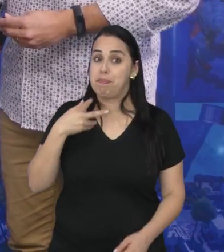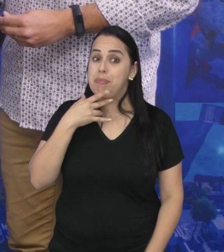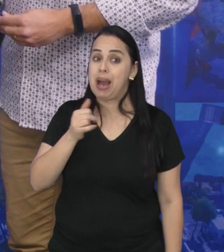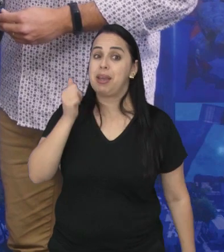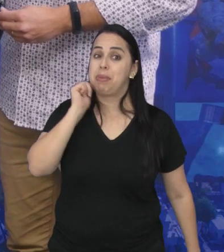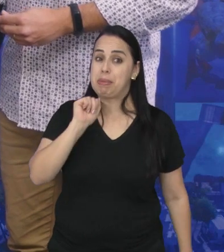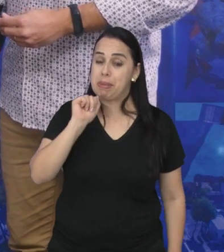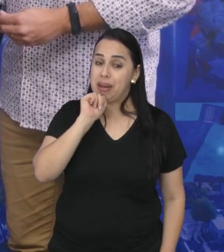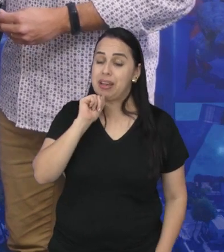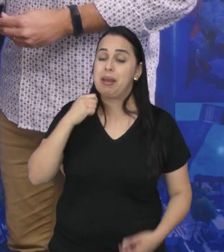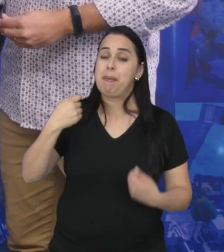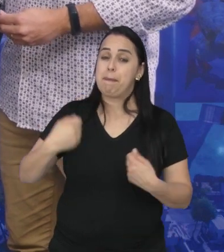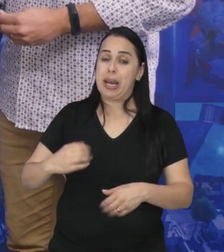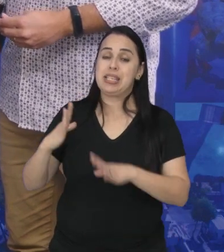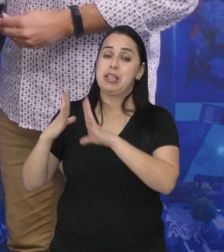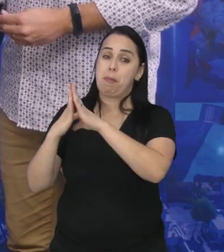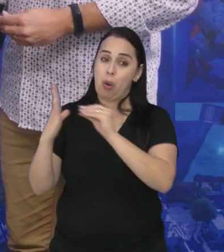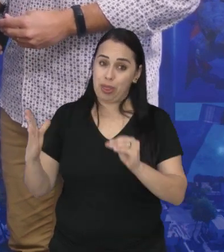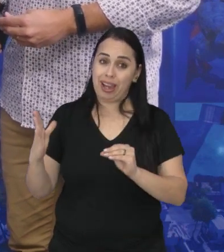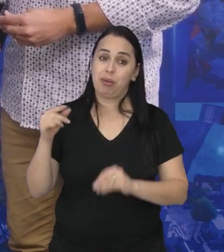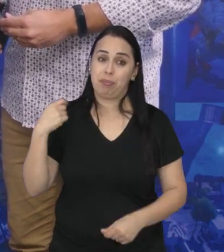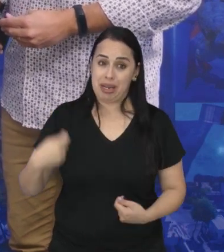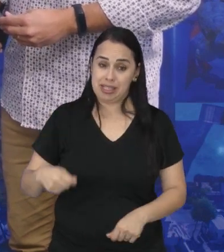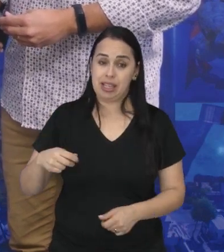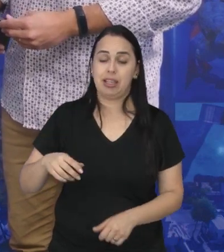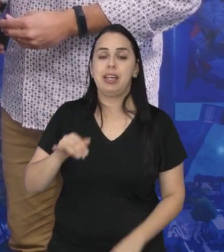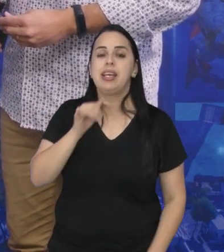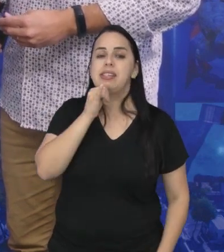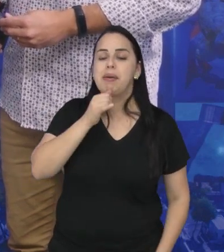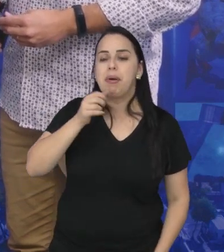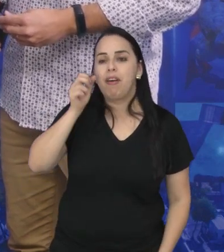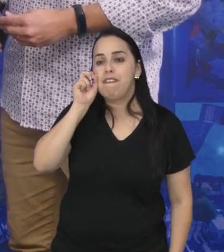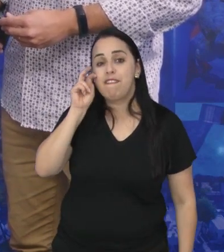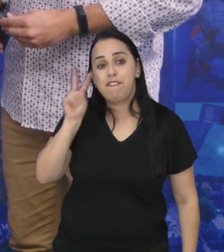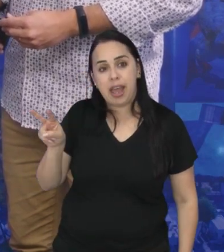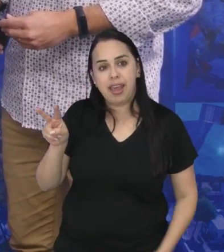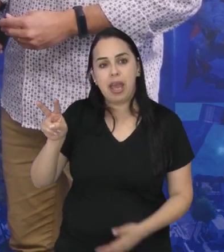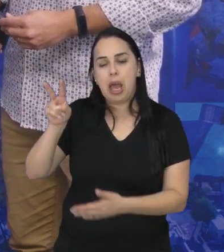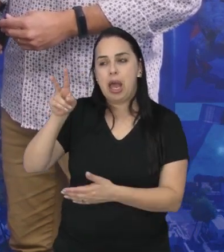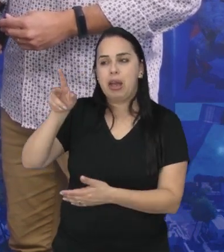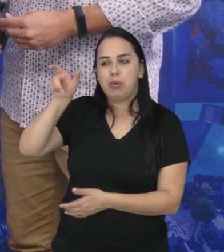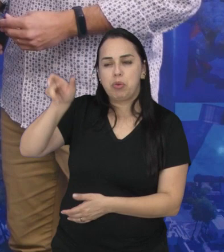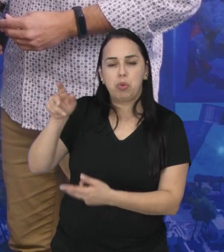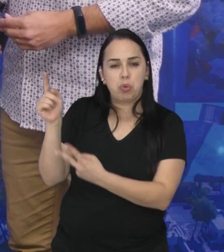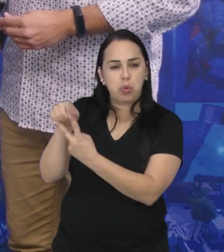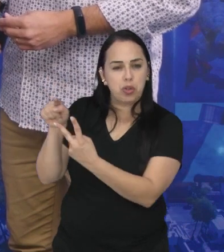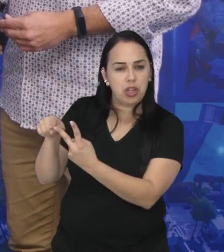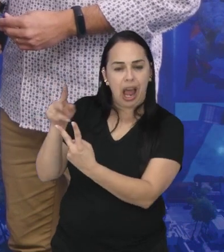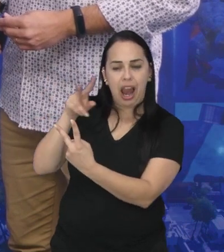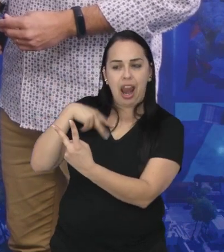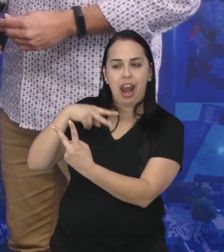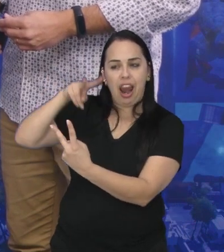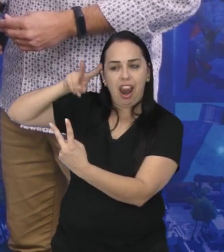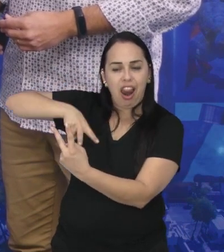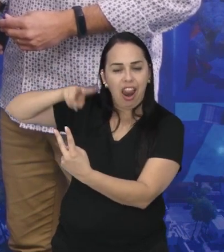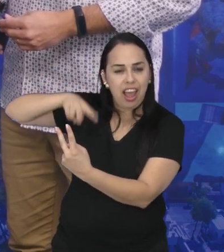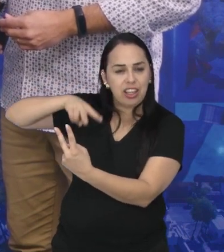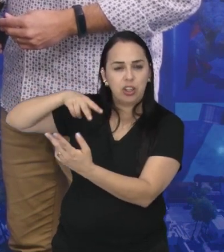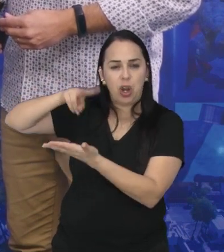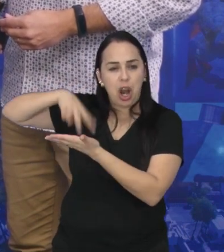serem referência, eles serem modelo. Então, se a criança vê, né, um pai, uma mãe lendo, ela